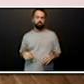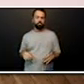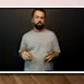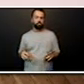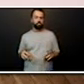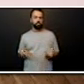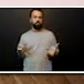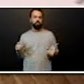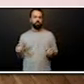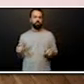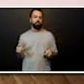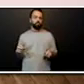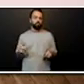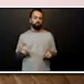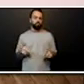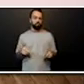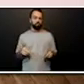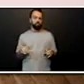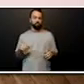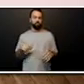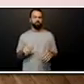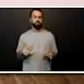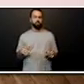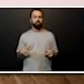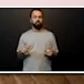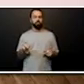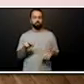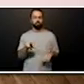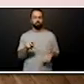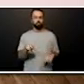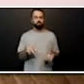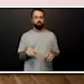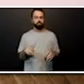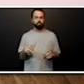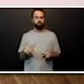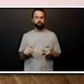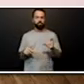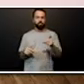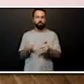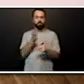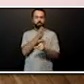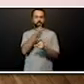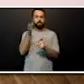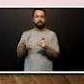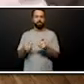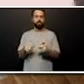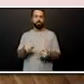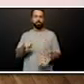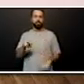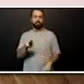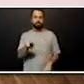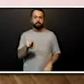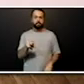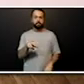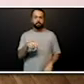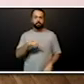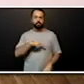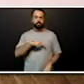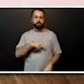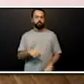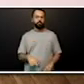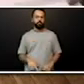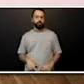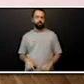aqueles que possuem mesmo módulo ou valor, ou